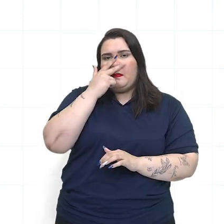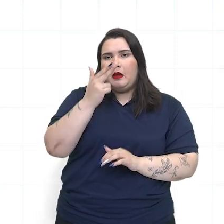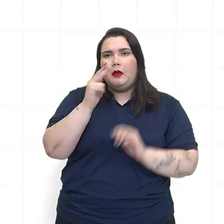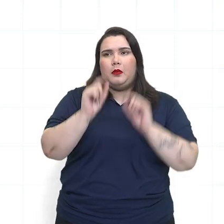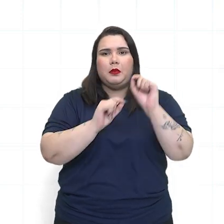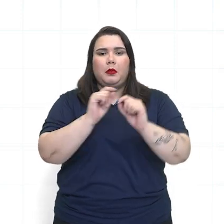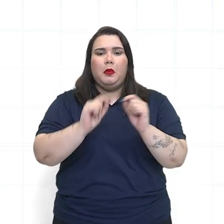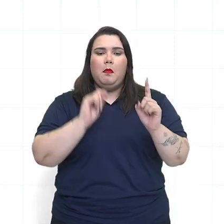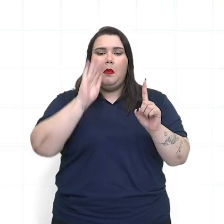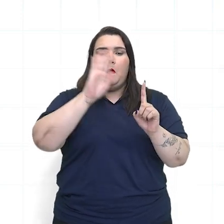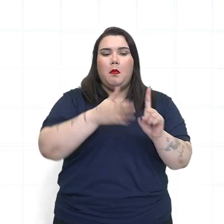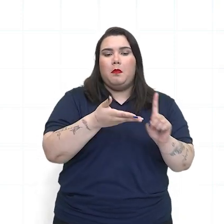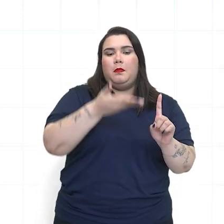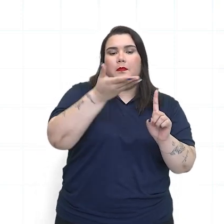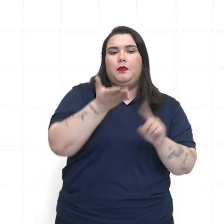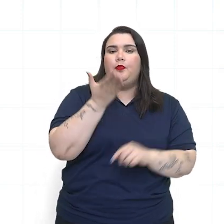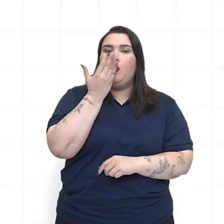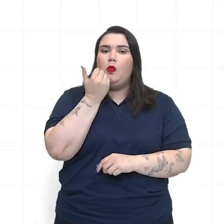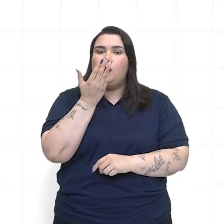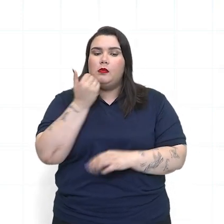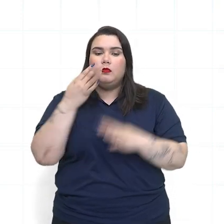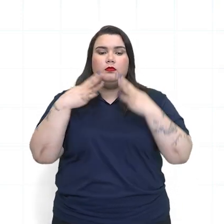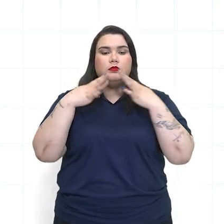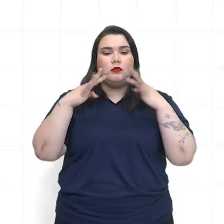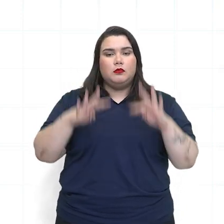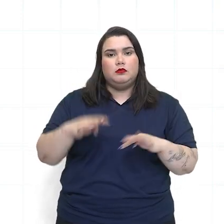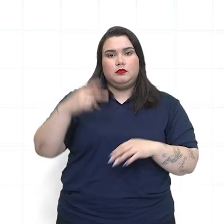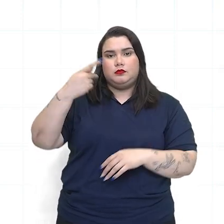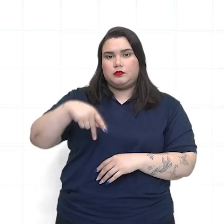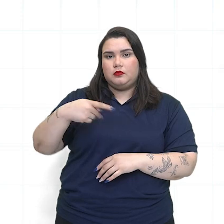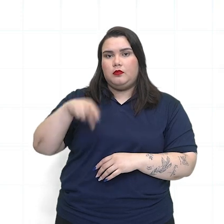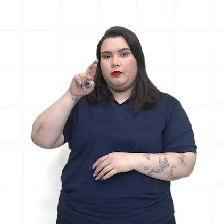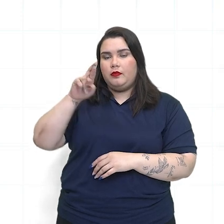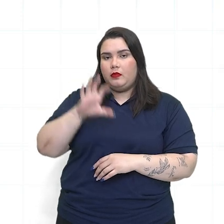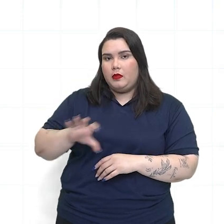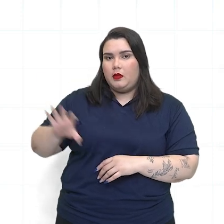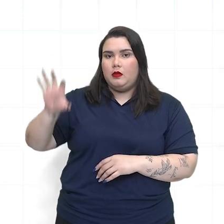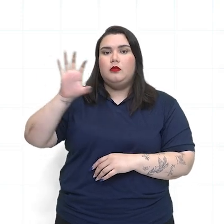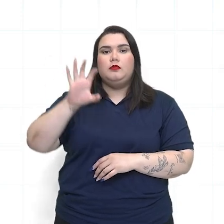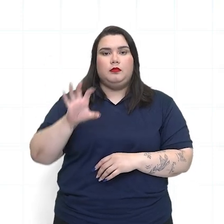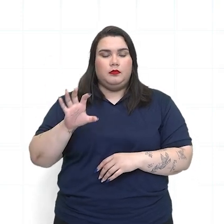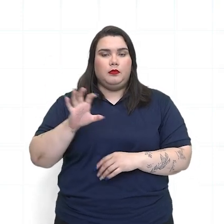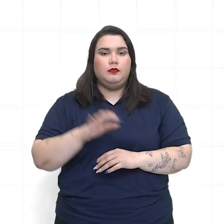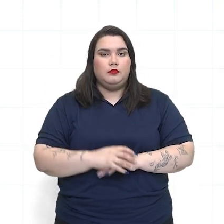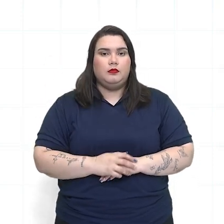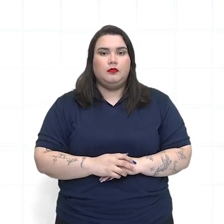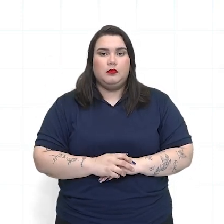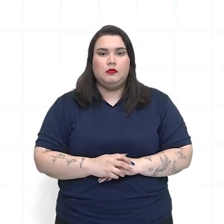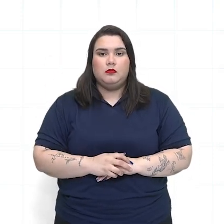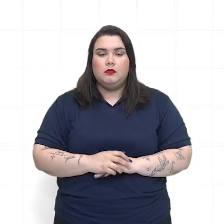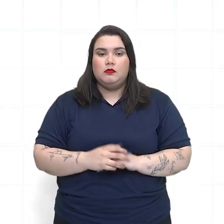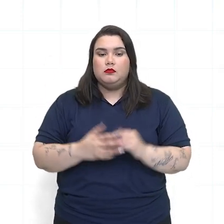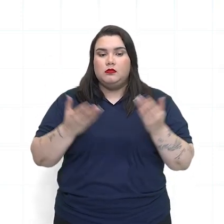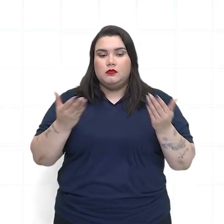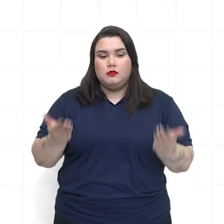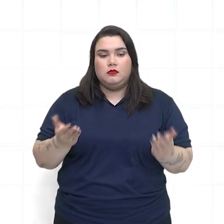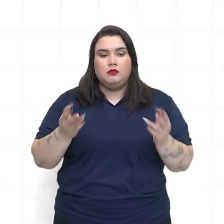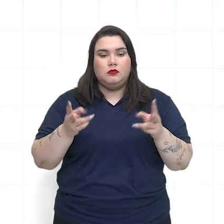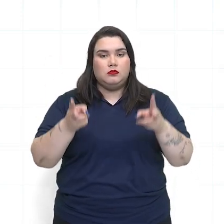uma homenagem à gastronomia e aos costumes da região. Então, como